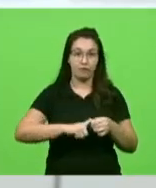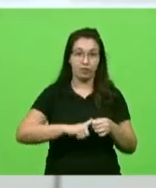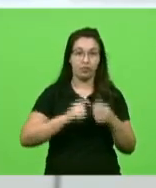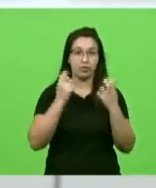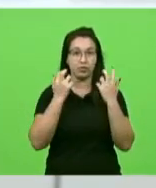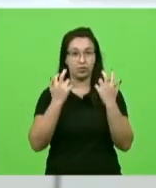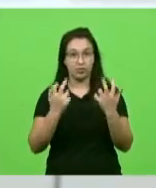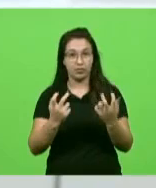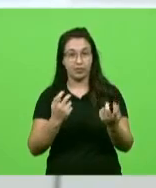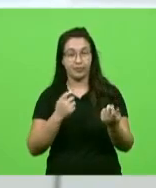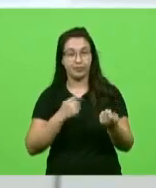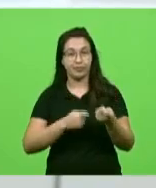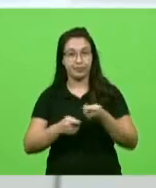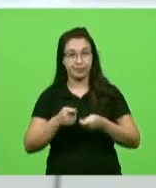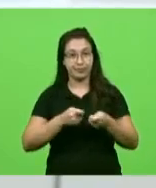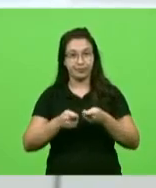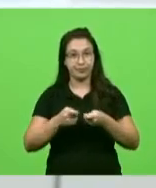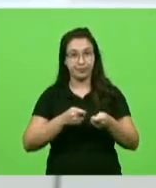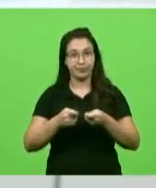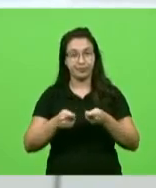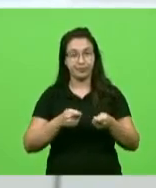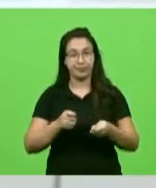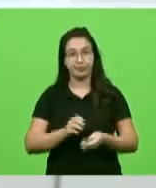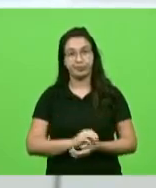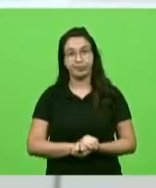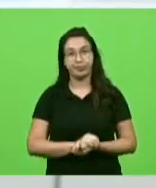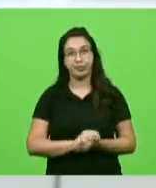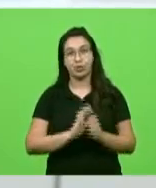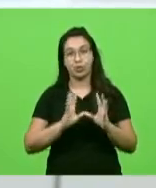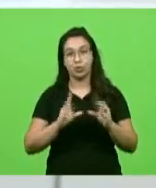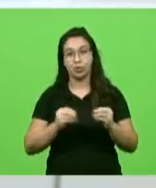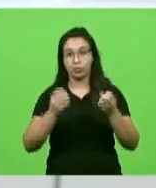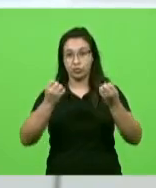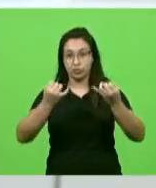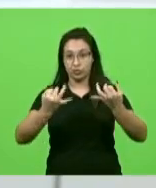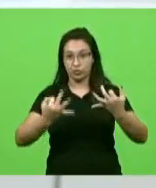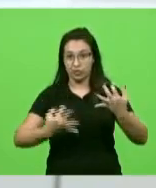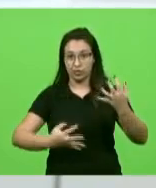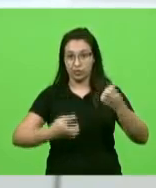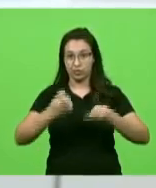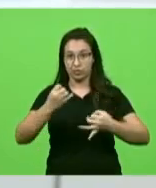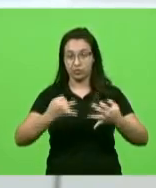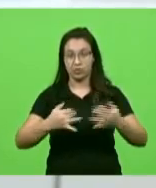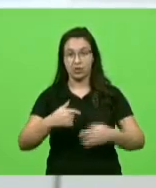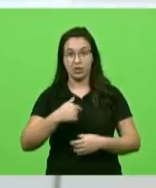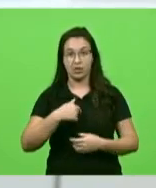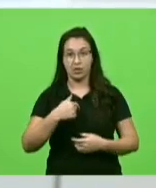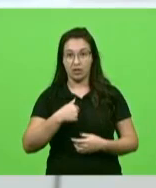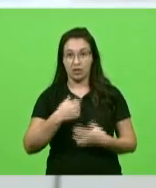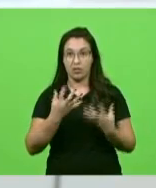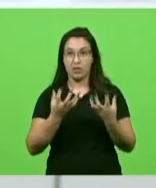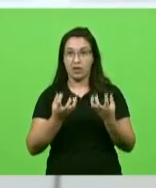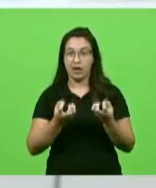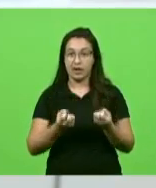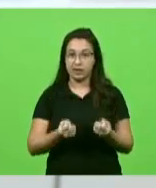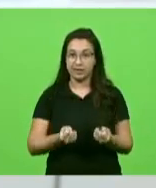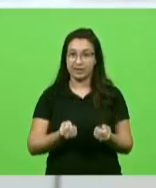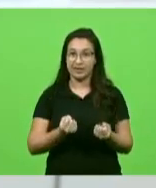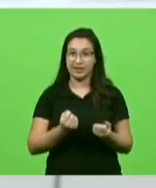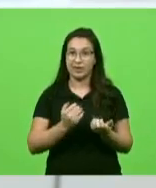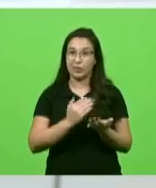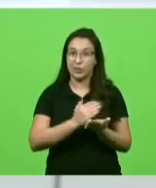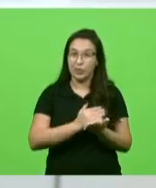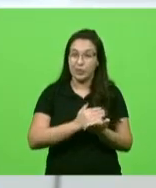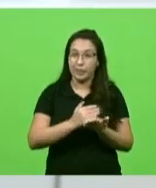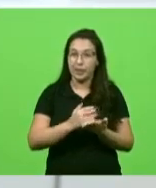administração diante de todos os postos se o presidente Voto no sentido de receber facilmente a